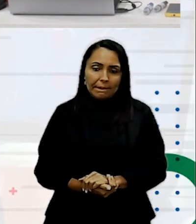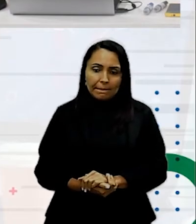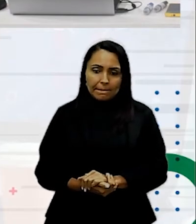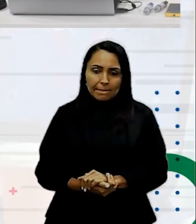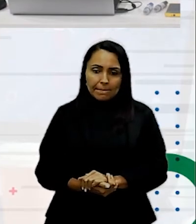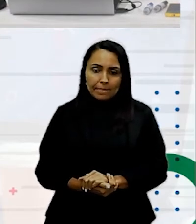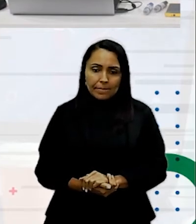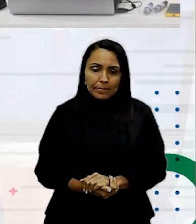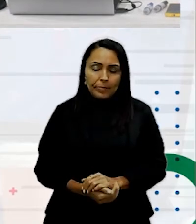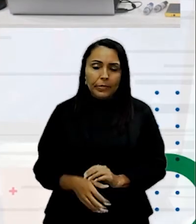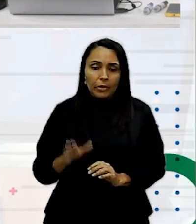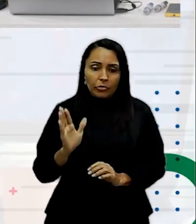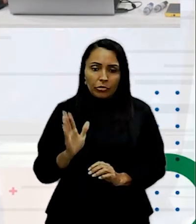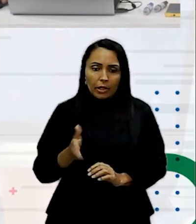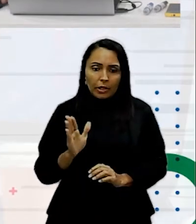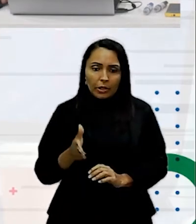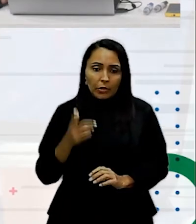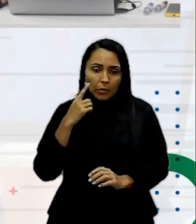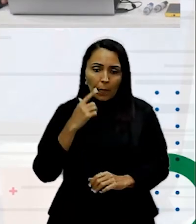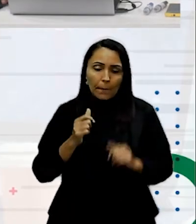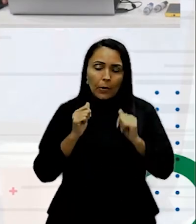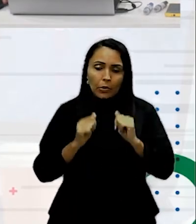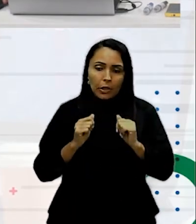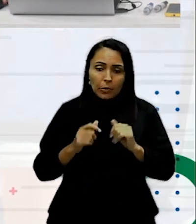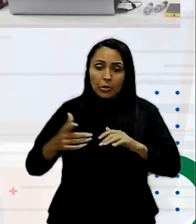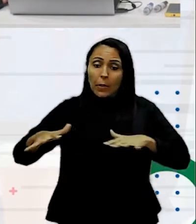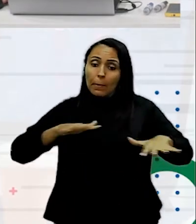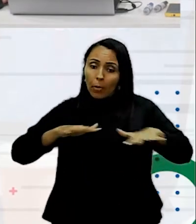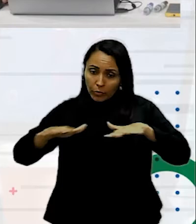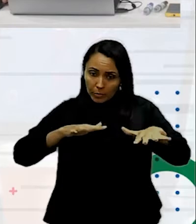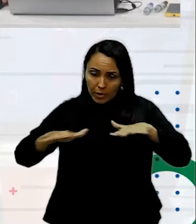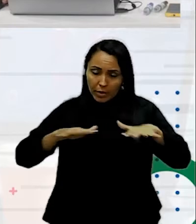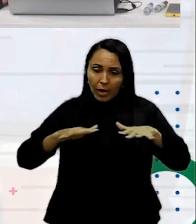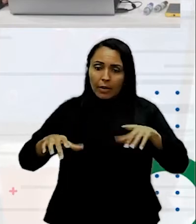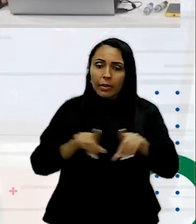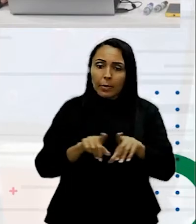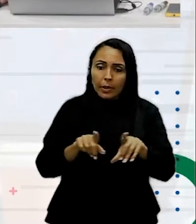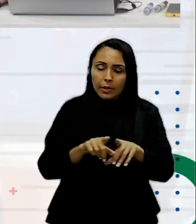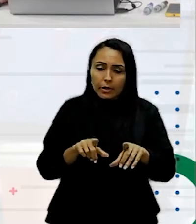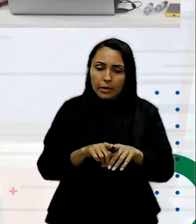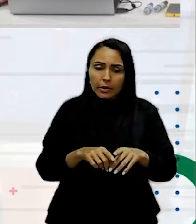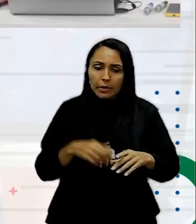Já aqui na setinha é onde nós podemos nos movimentar dentro da